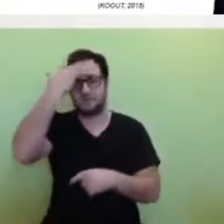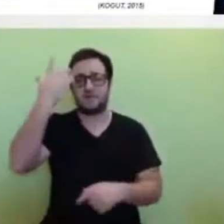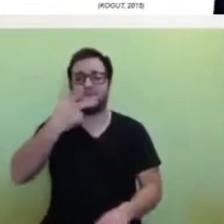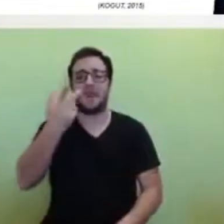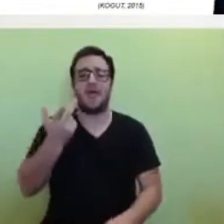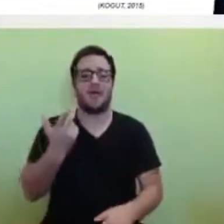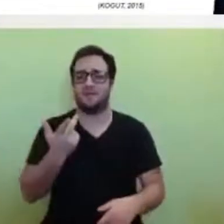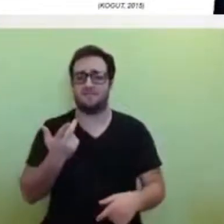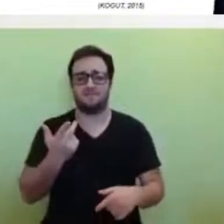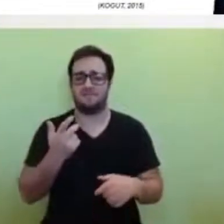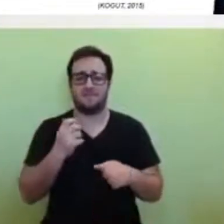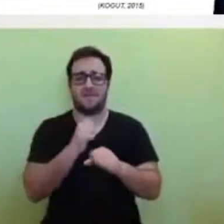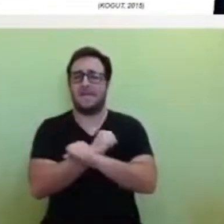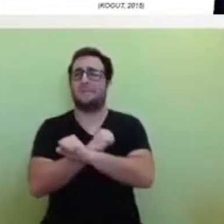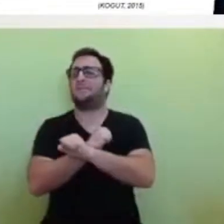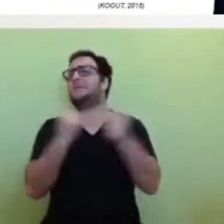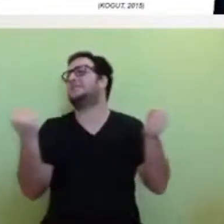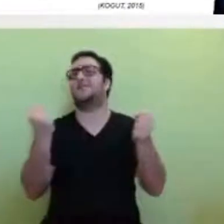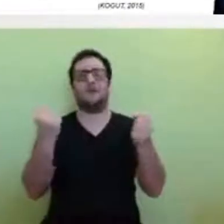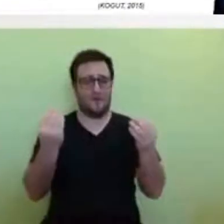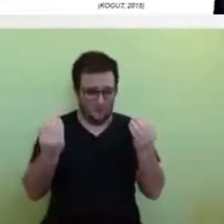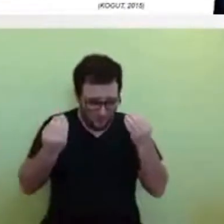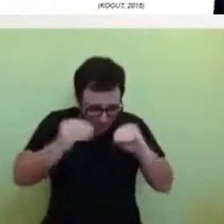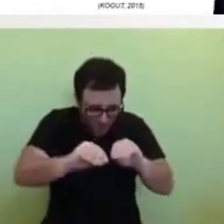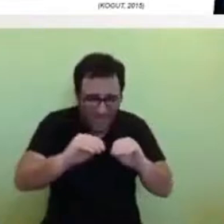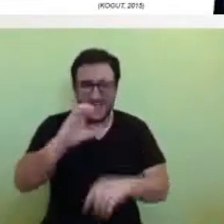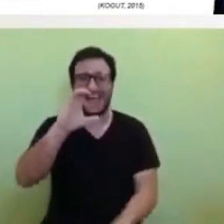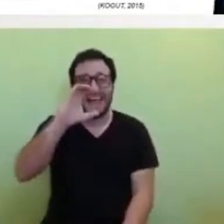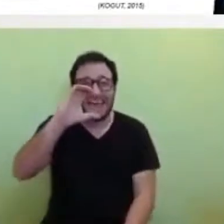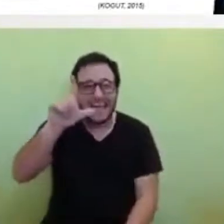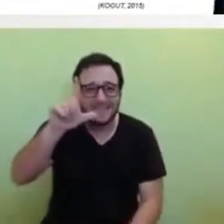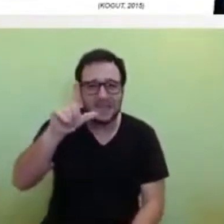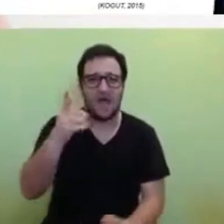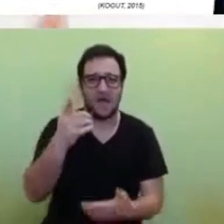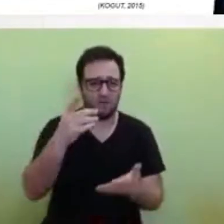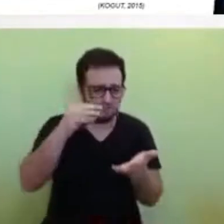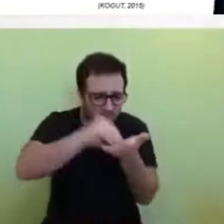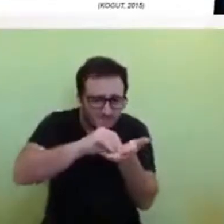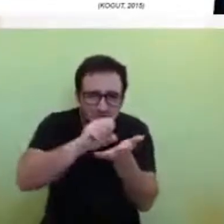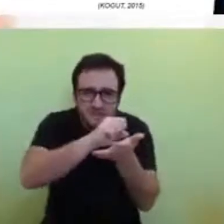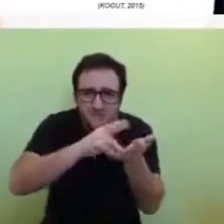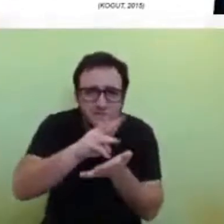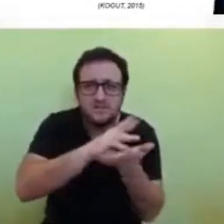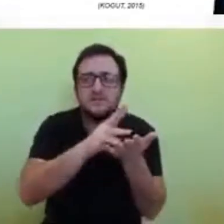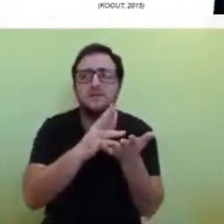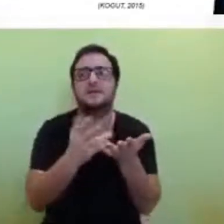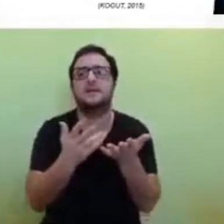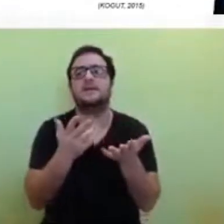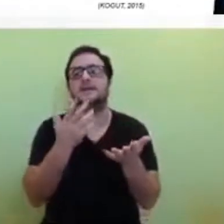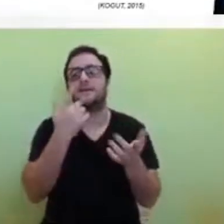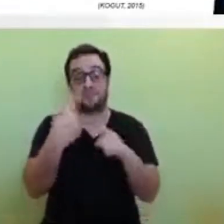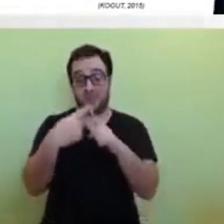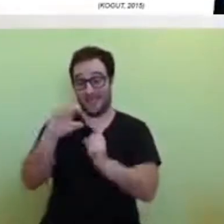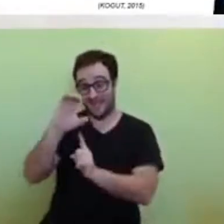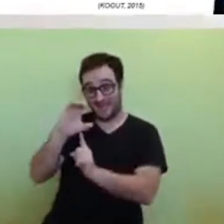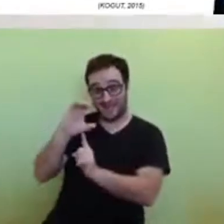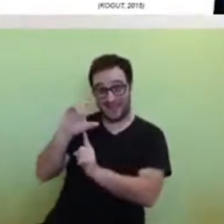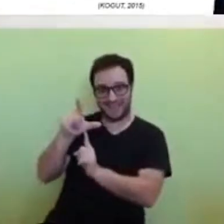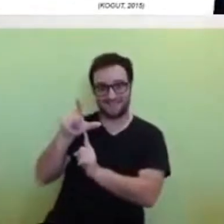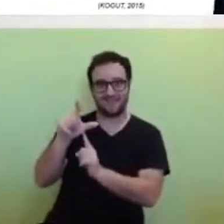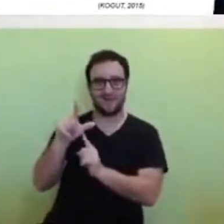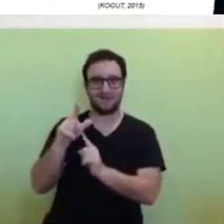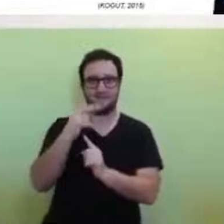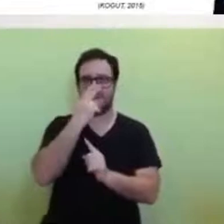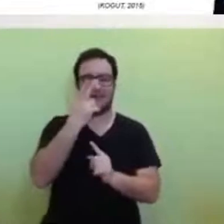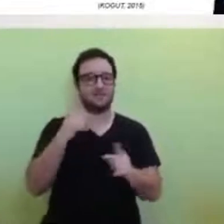os classificadores. Por quê? Porque os classificadores, eles geralmente eles são estruturas de